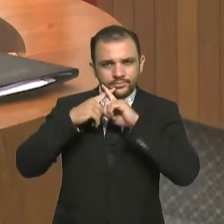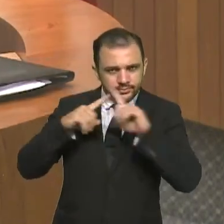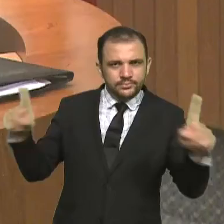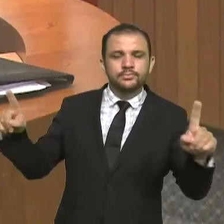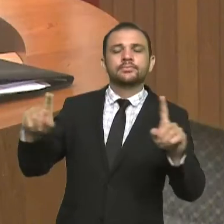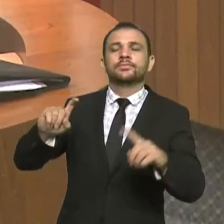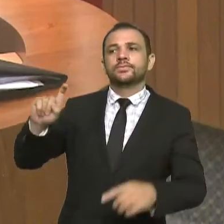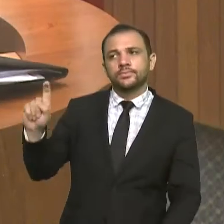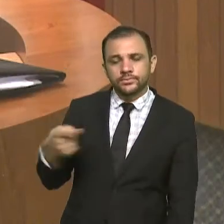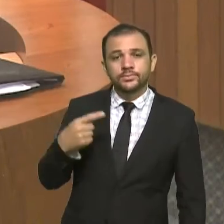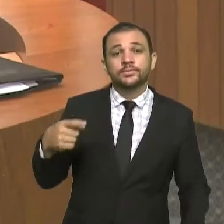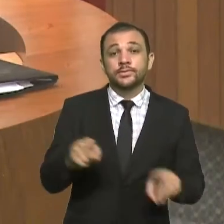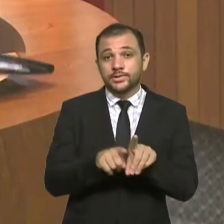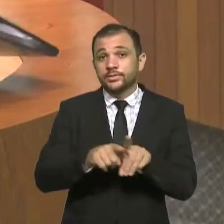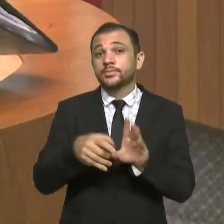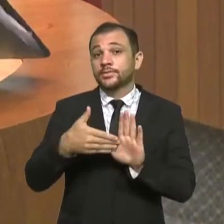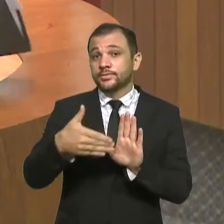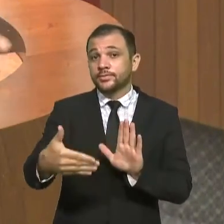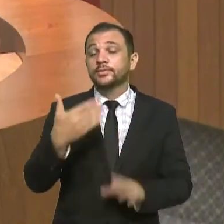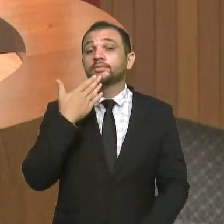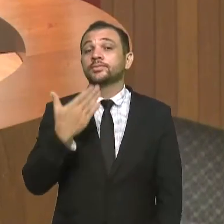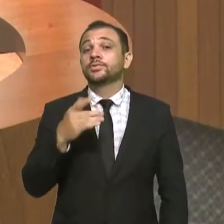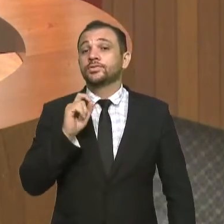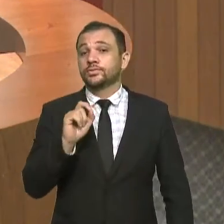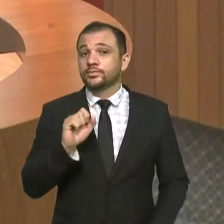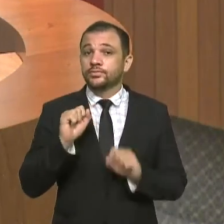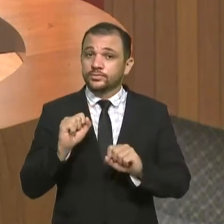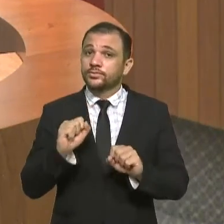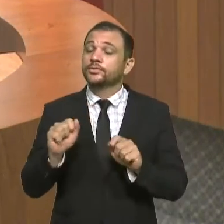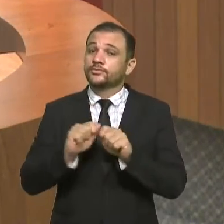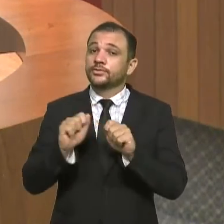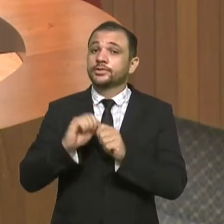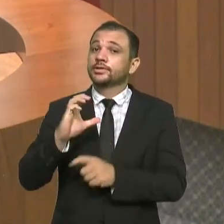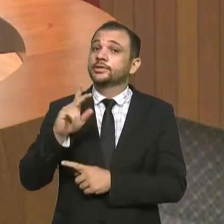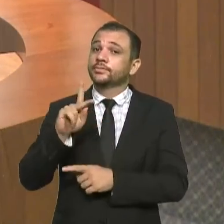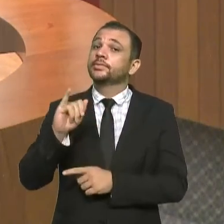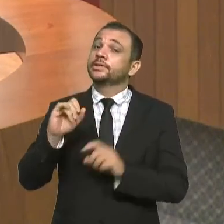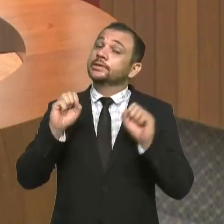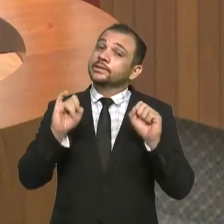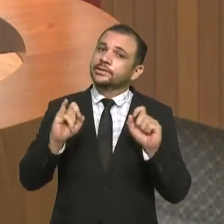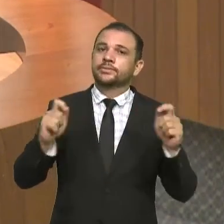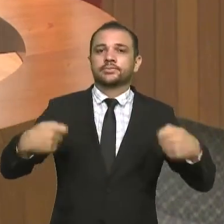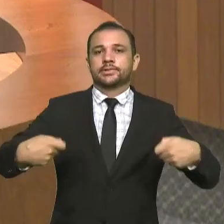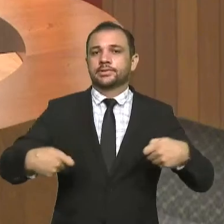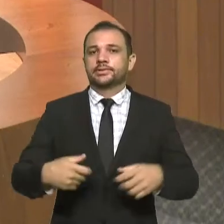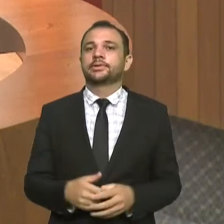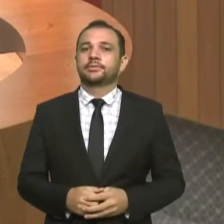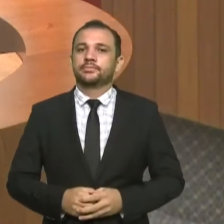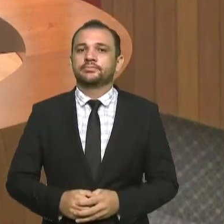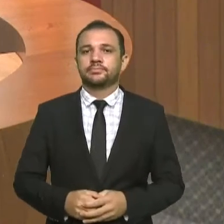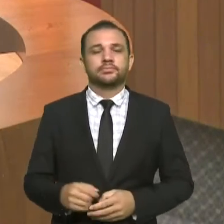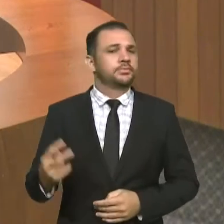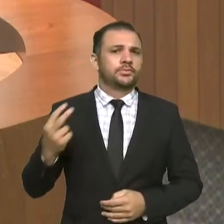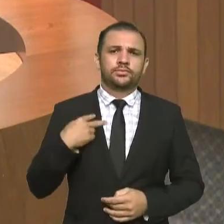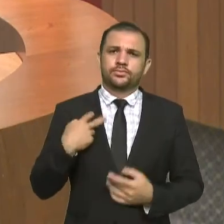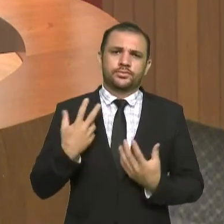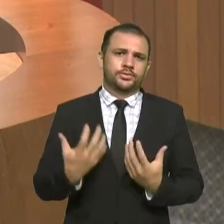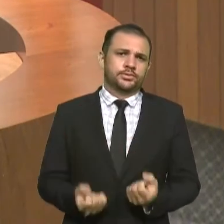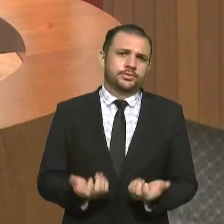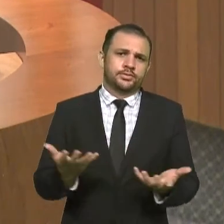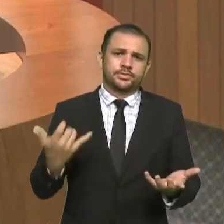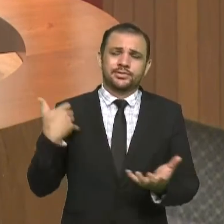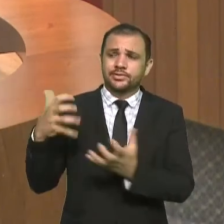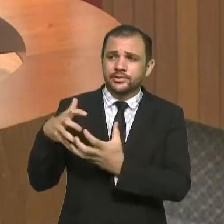vamos, inclusive, solicitar a possibilidade de CPI, se for o caso. Não é possível. O idoso, uma senhora